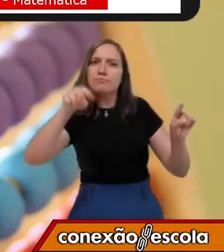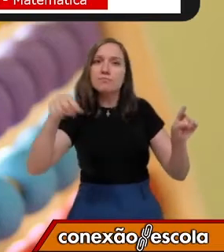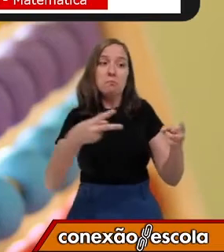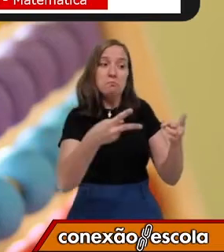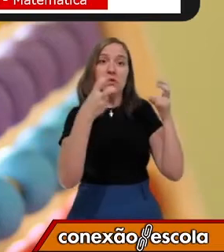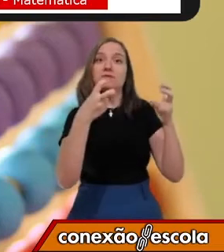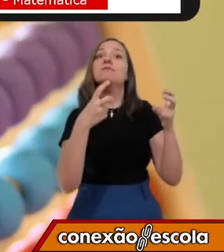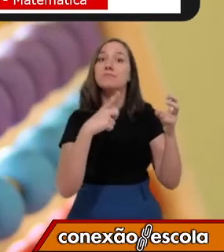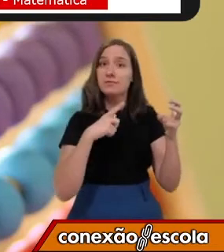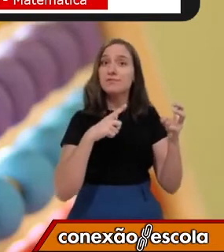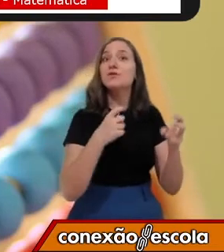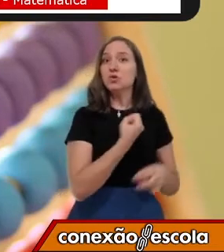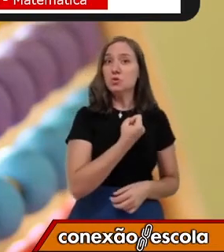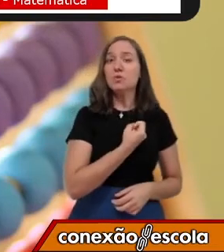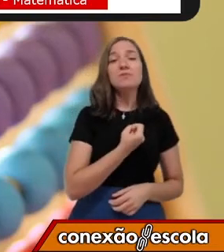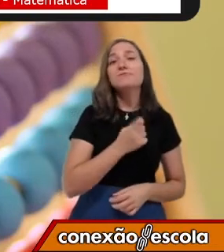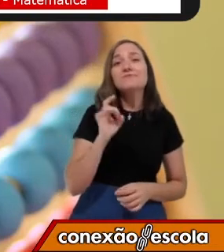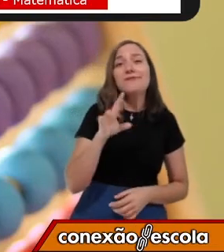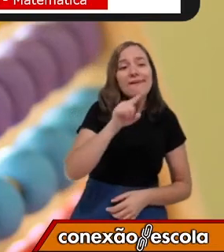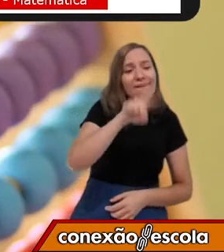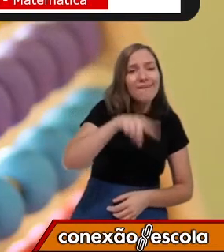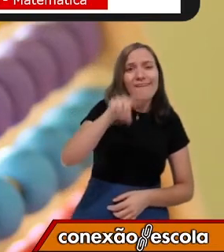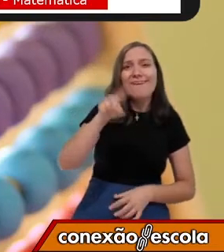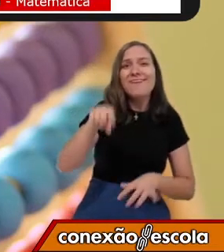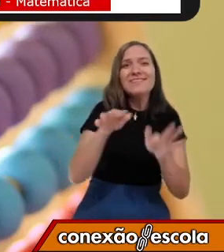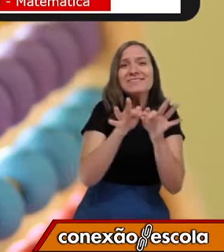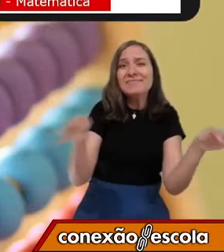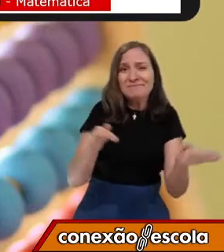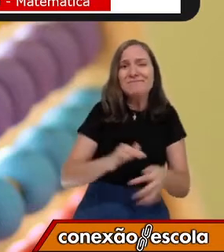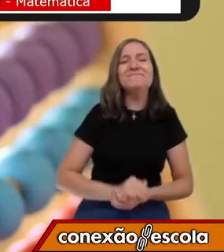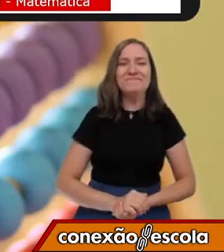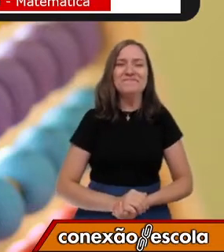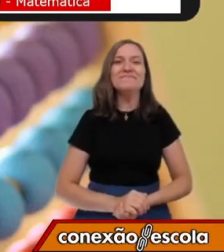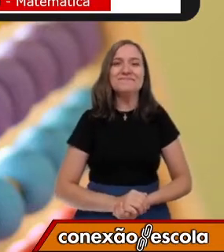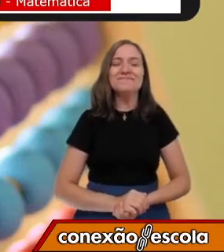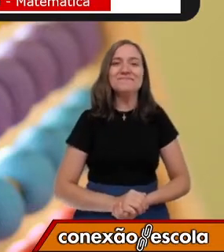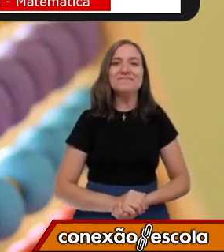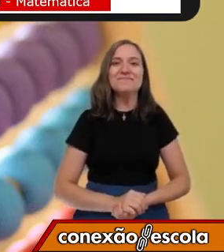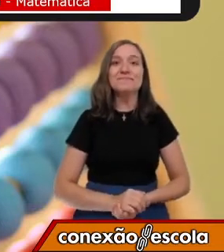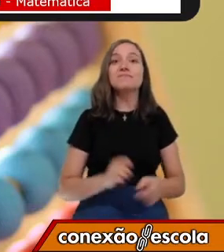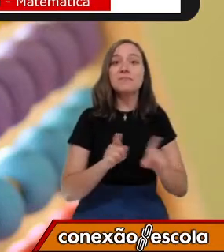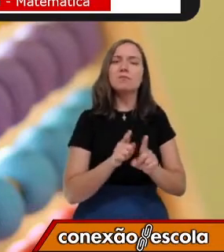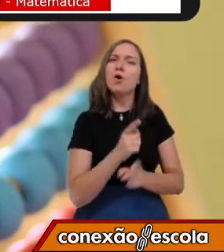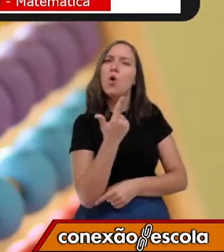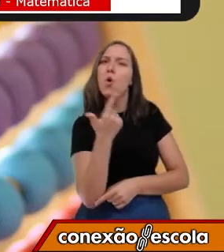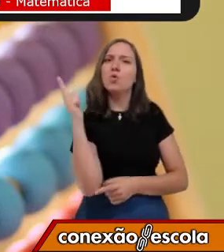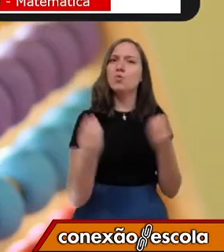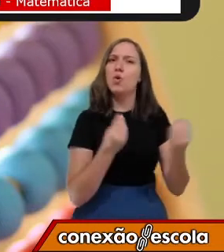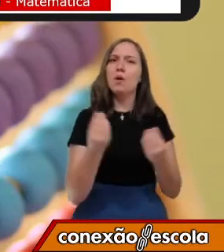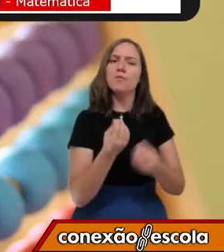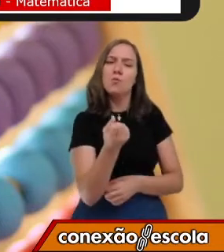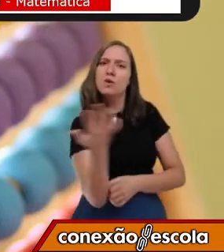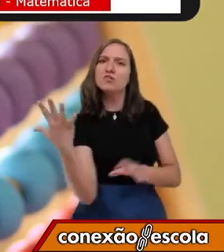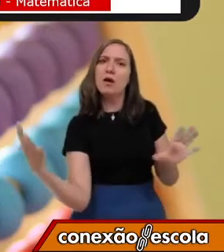só, o número já foi simplesmente um risquinho. Outra forma de registrar quantidades era